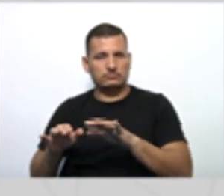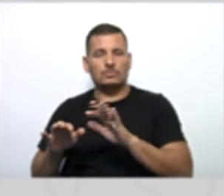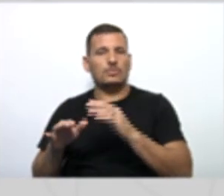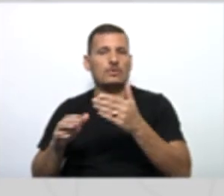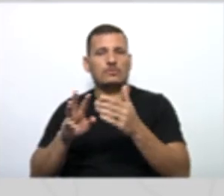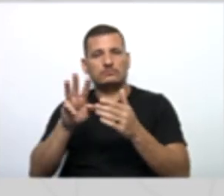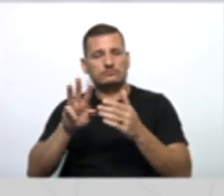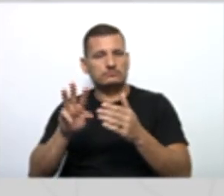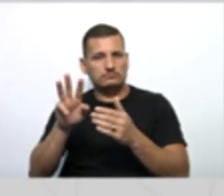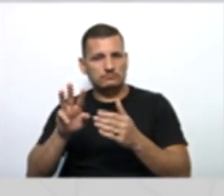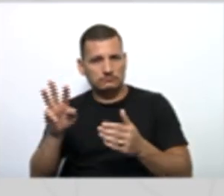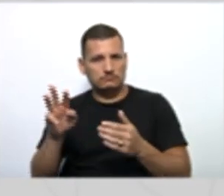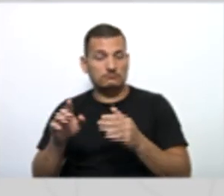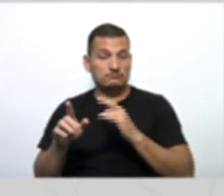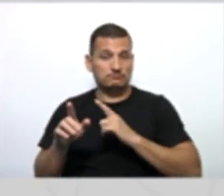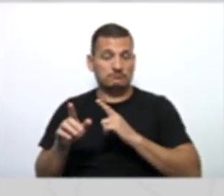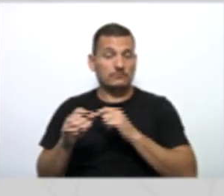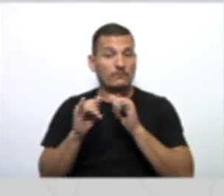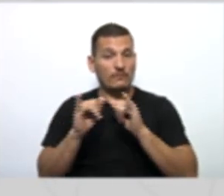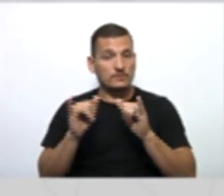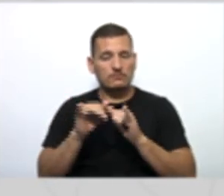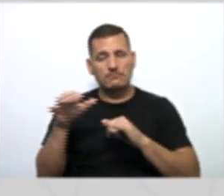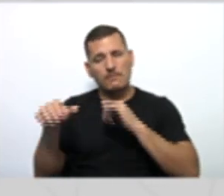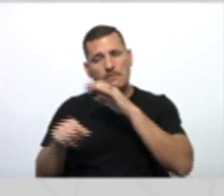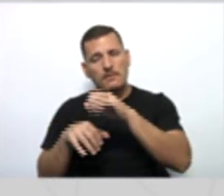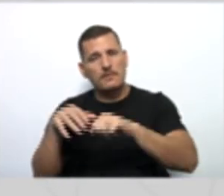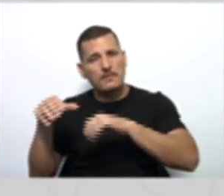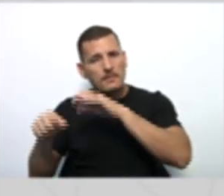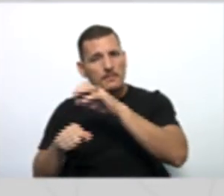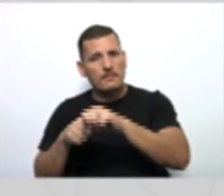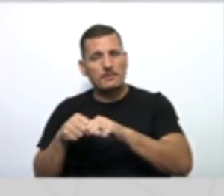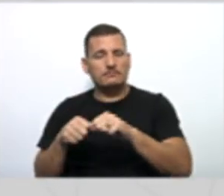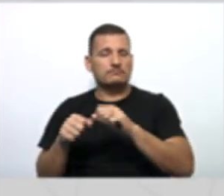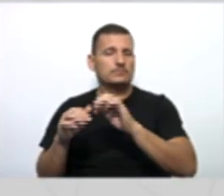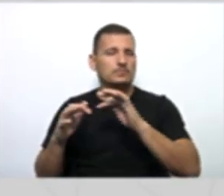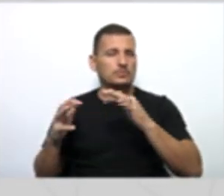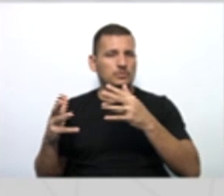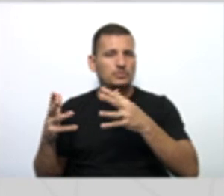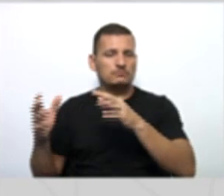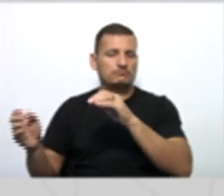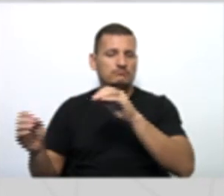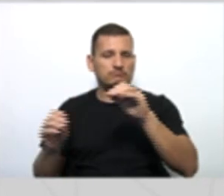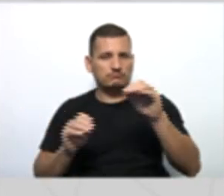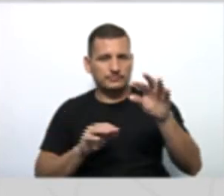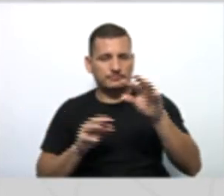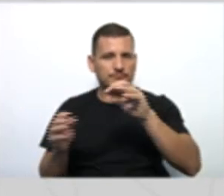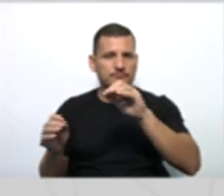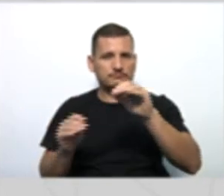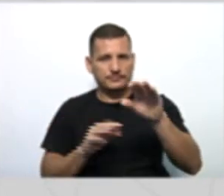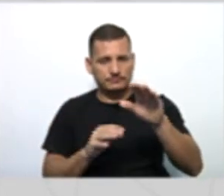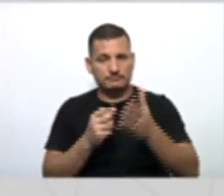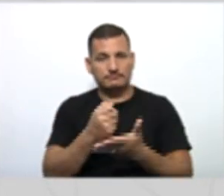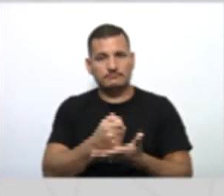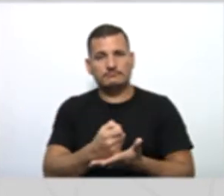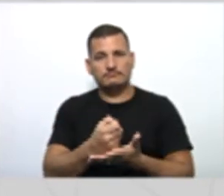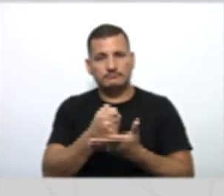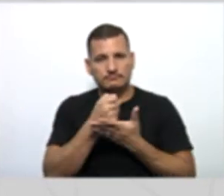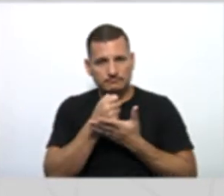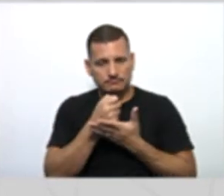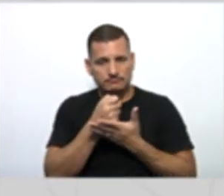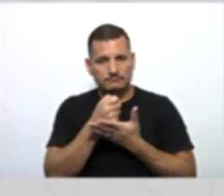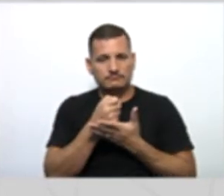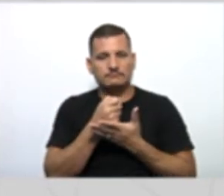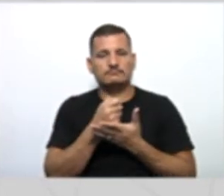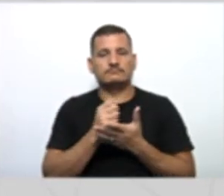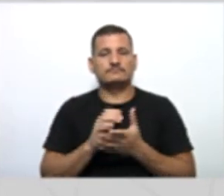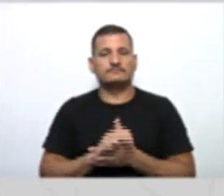site que tem essa informação. Então, eu vou fazer isso como base. Vai ser o meu suporte. Fundamentação teórica é a minha